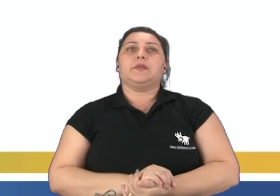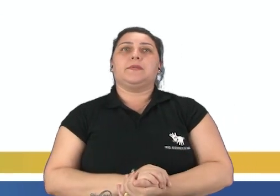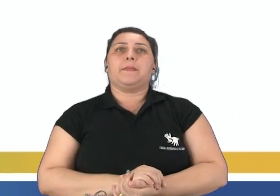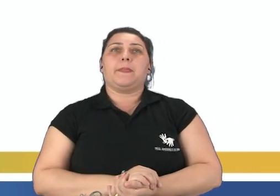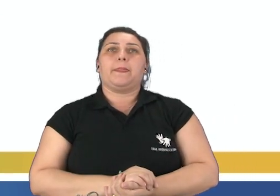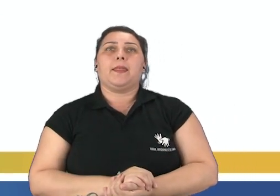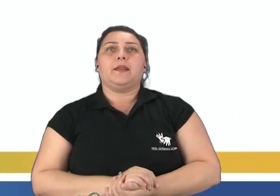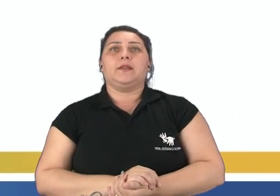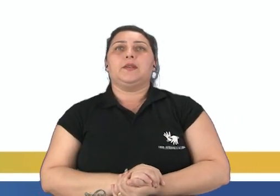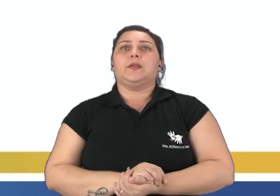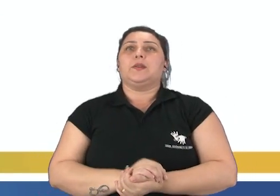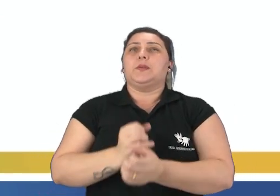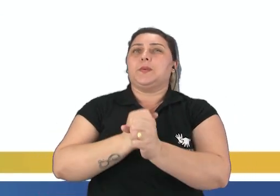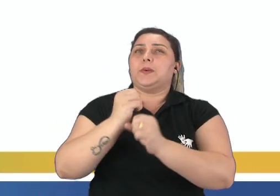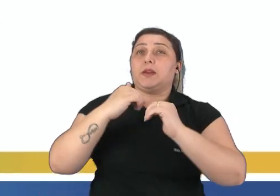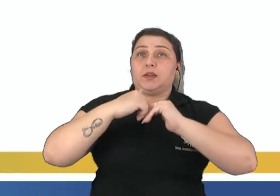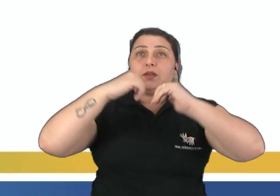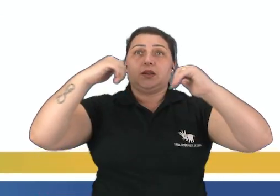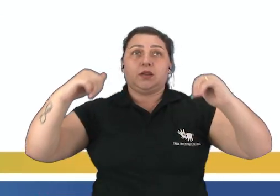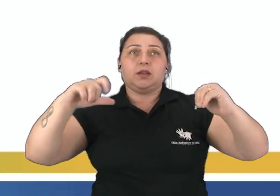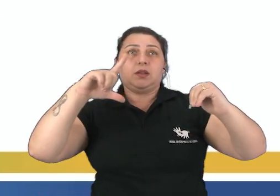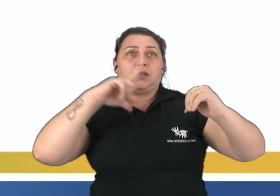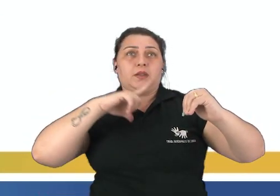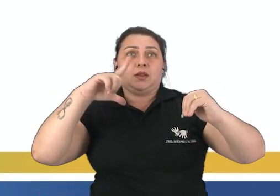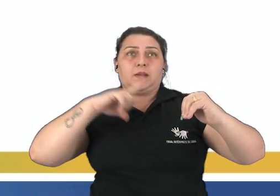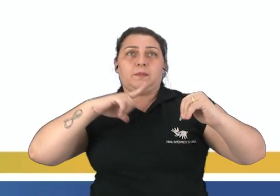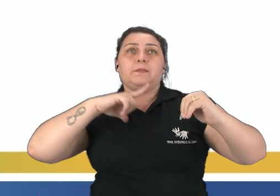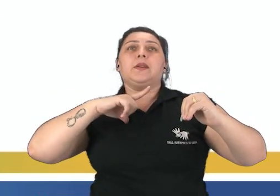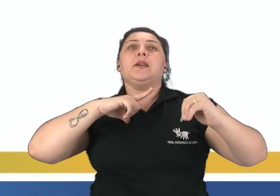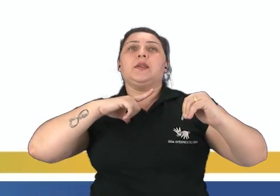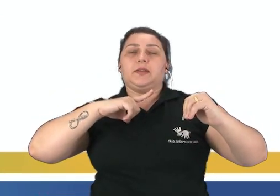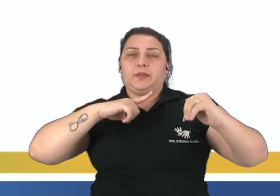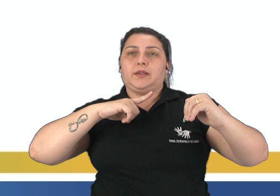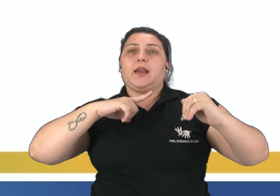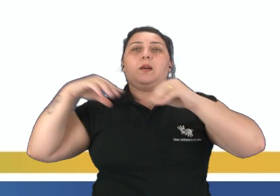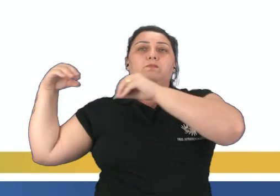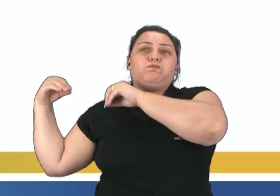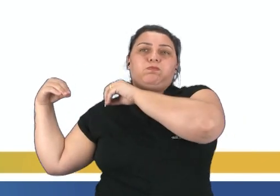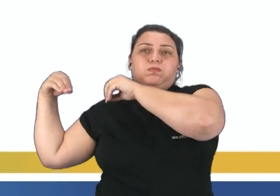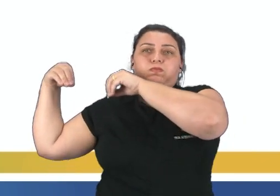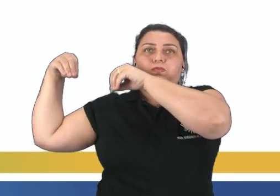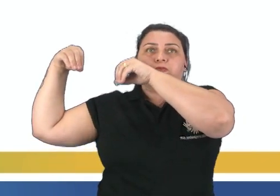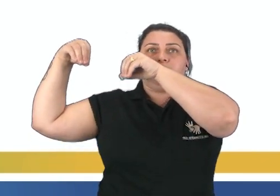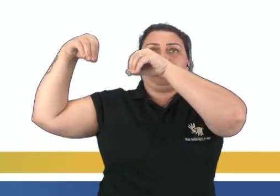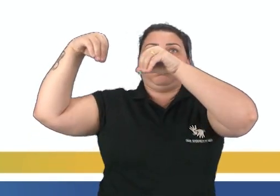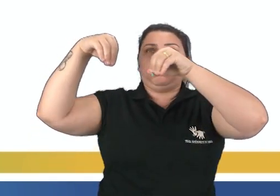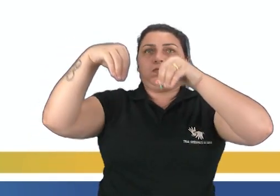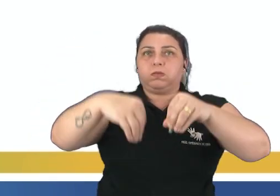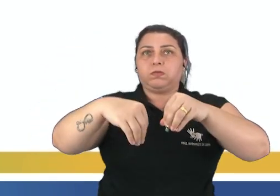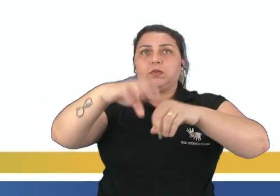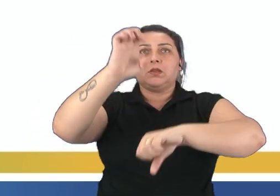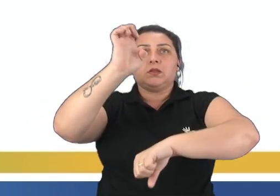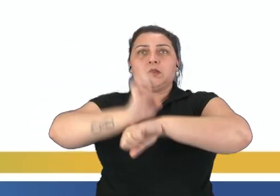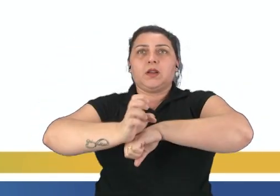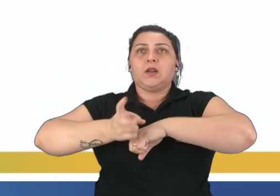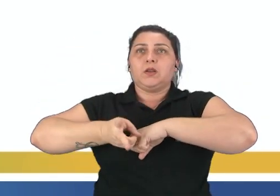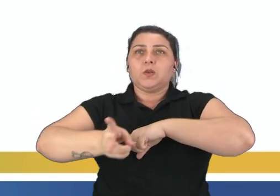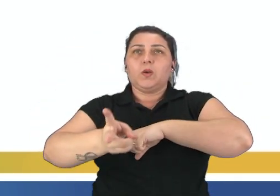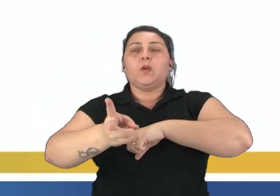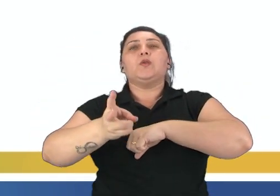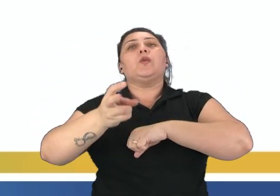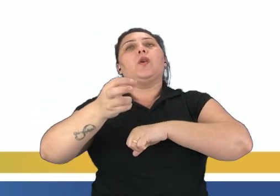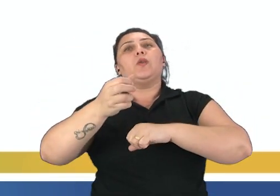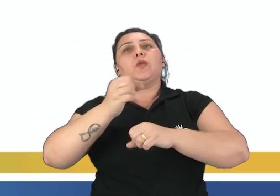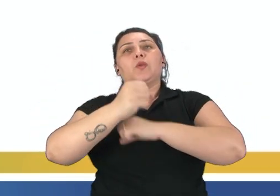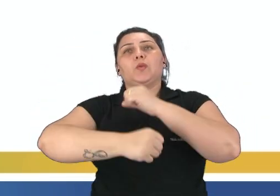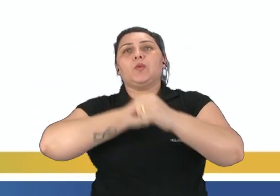municípios. No entanto, com o passar do tempo, essa divisão também tornou-se superada, pois a migração para